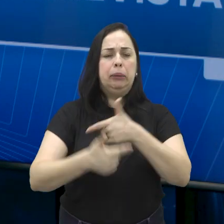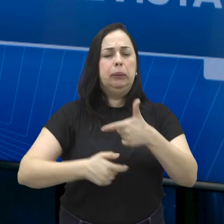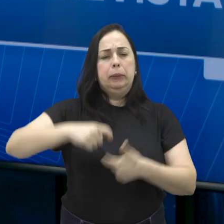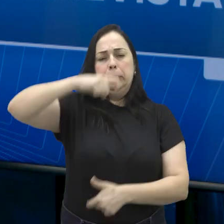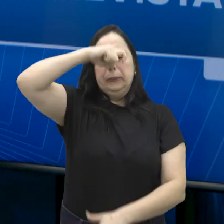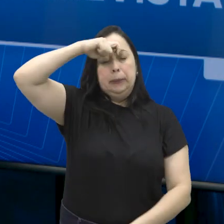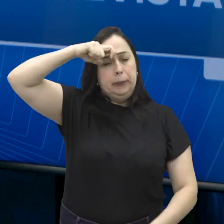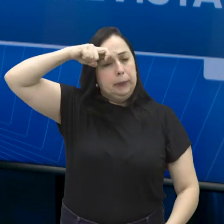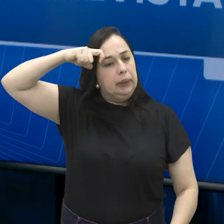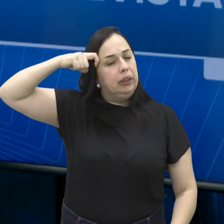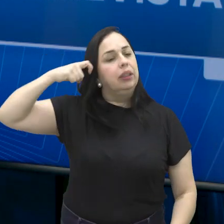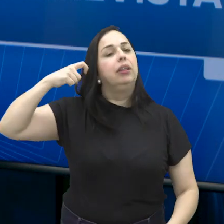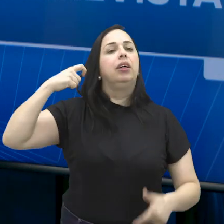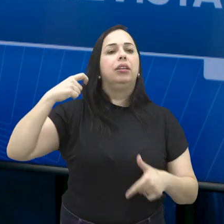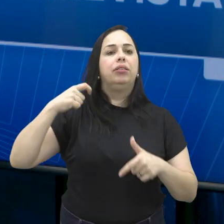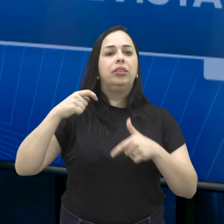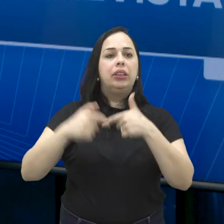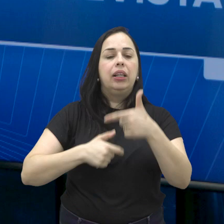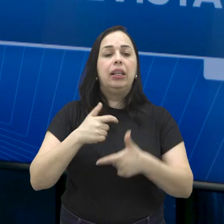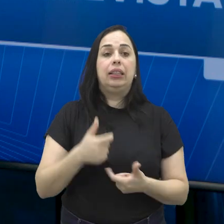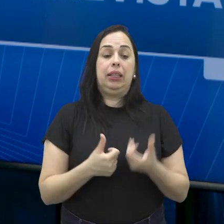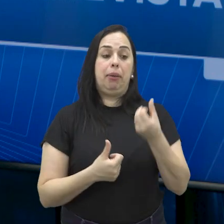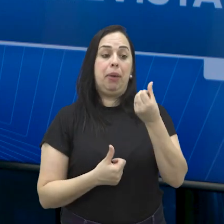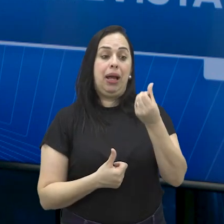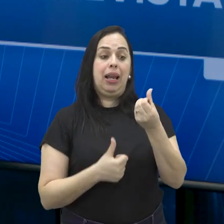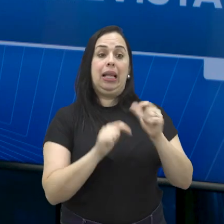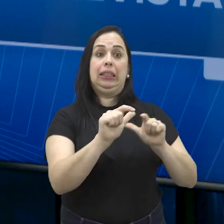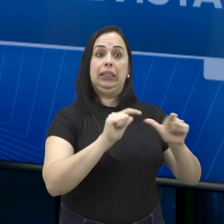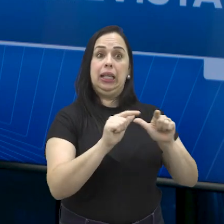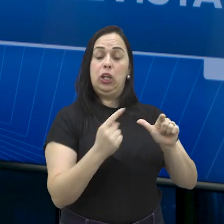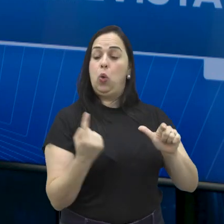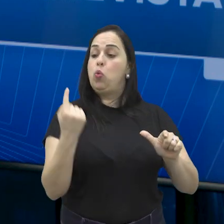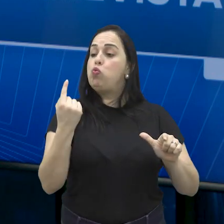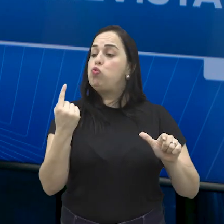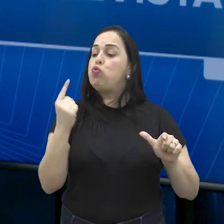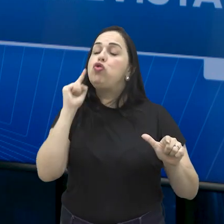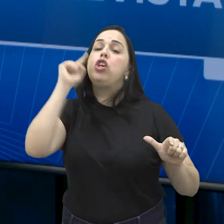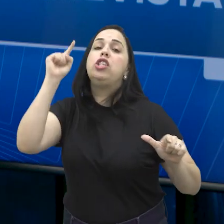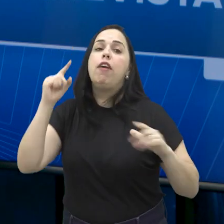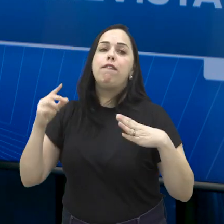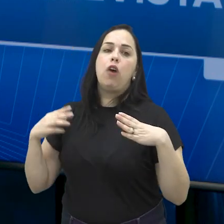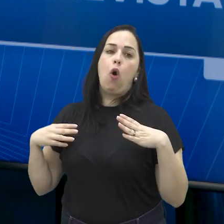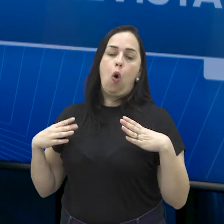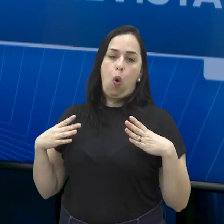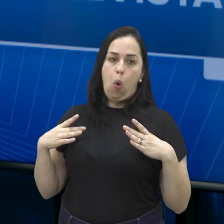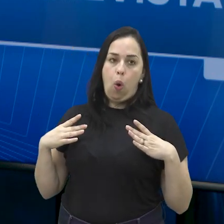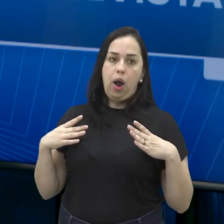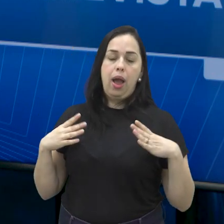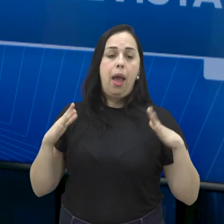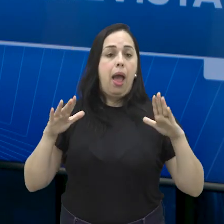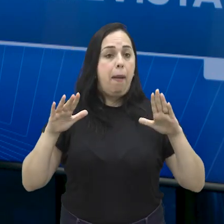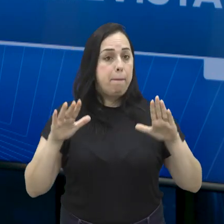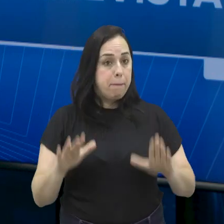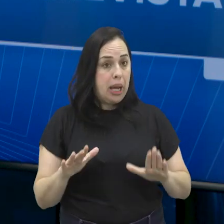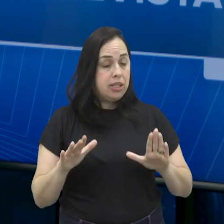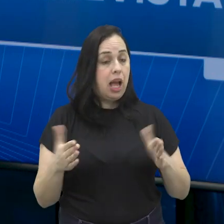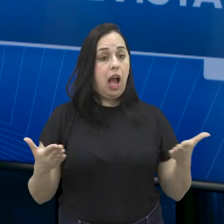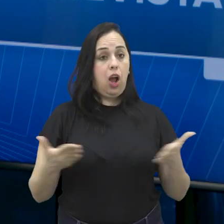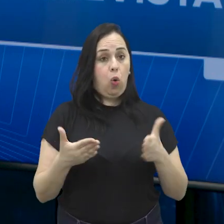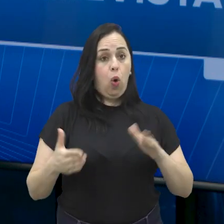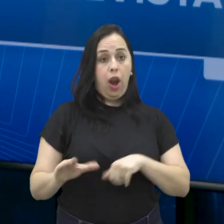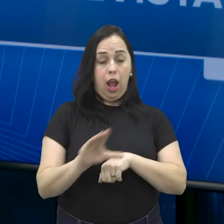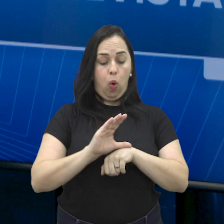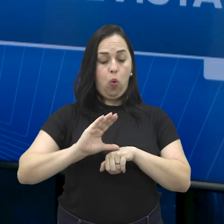muito exaustiva para aqueles que desenvolvem 6 dias trabalhados e 1 dia de folga. A PEC está